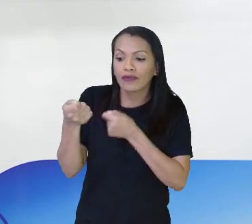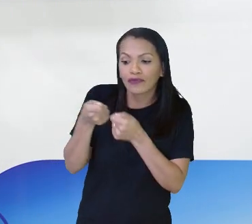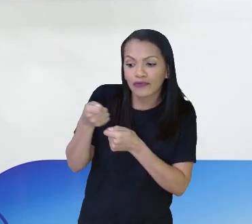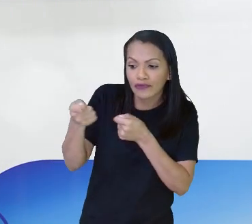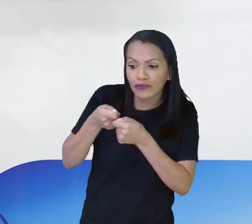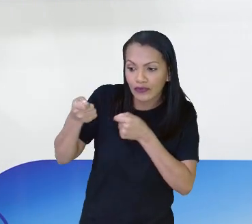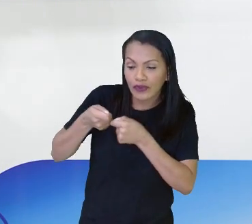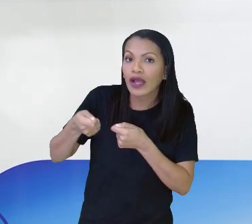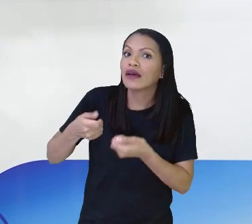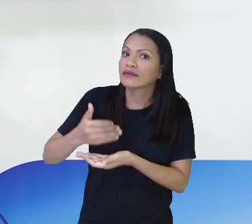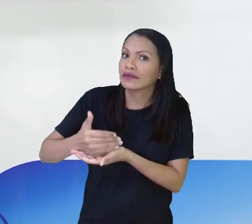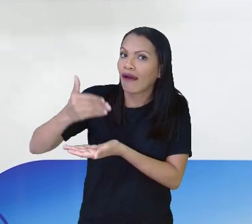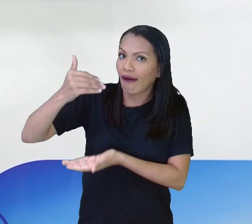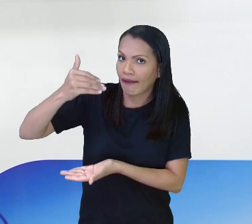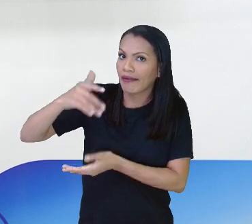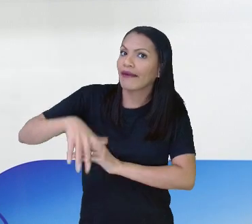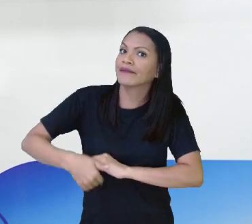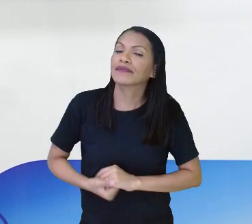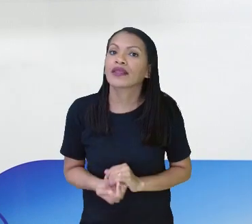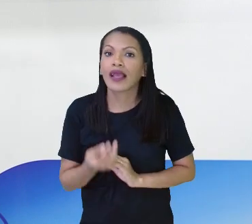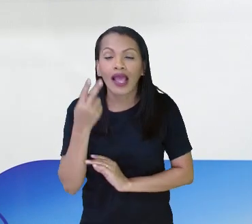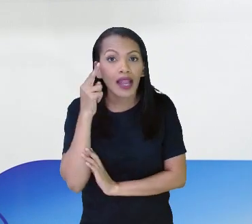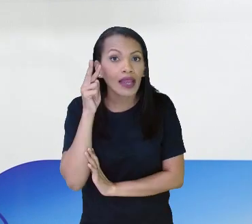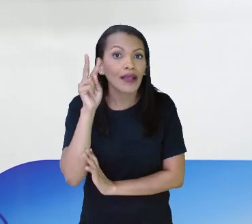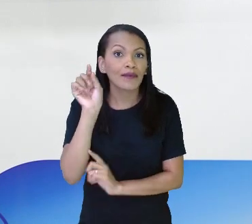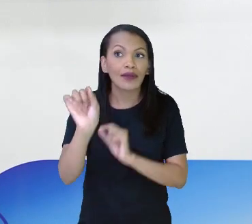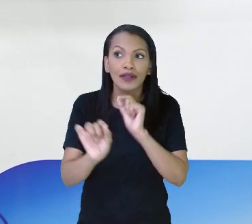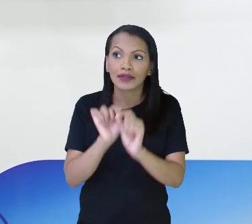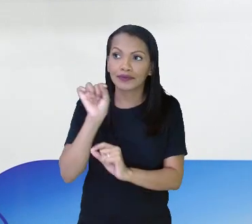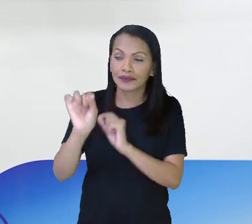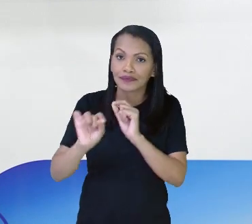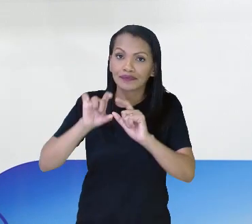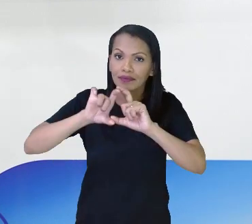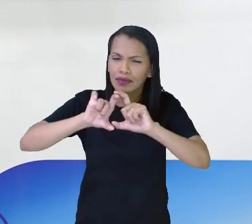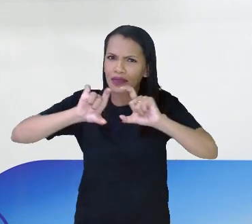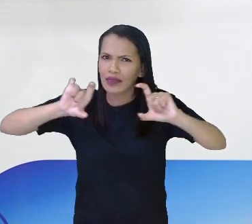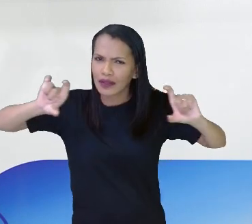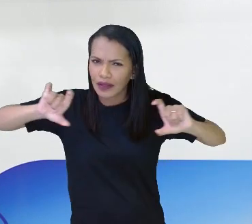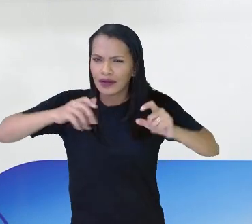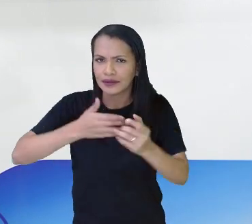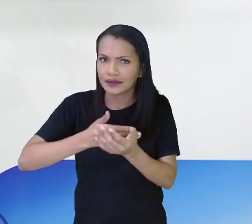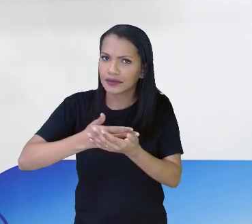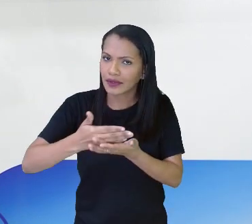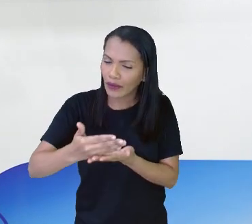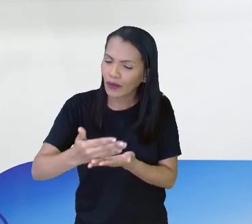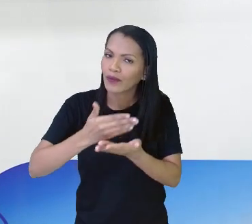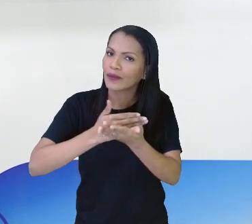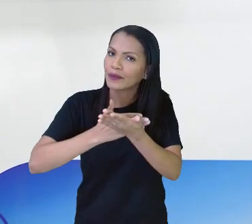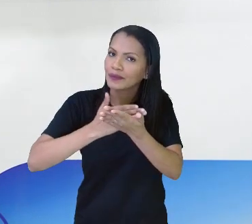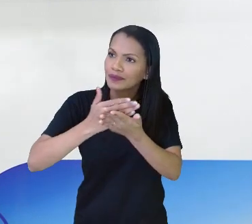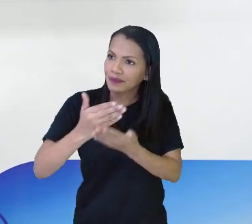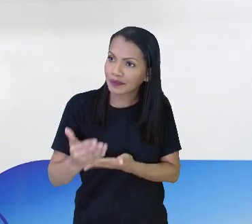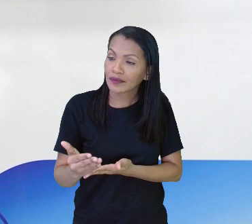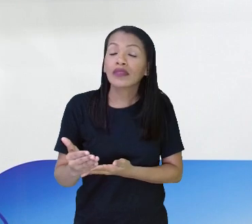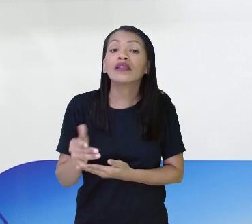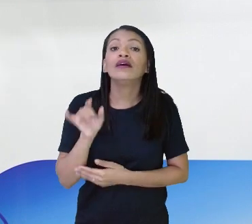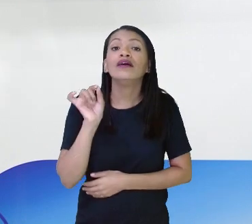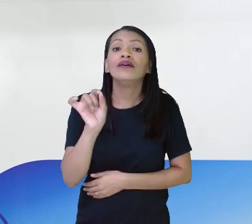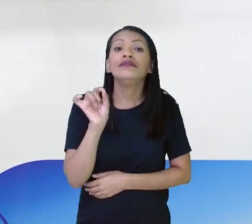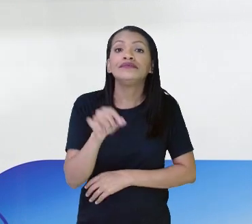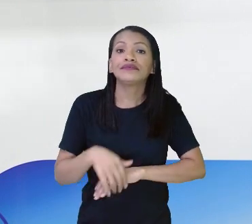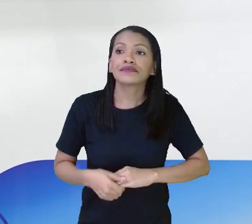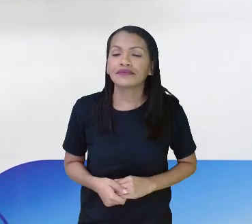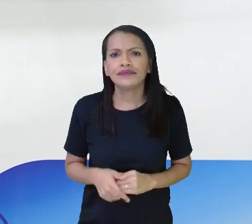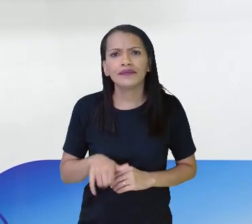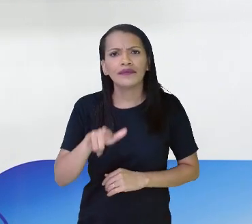E só lembrando que o primeiro parágrafo da notícia, lá que logo no comecinho, quando eu comecei lá, é chamado de